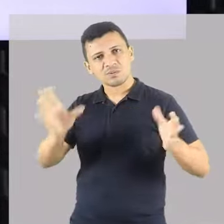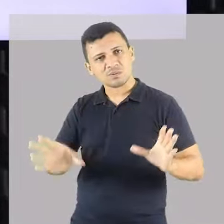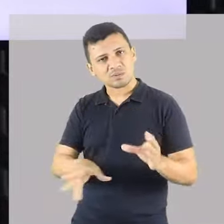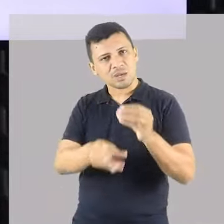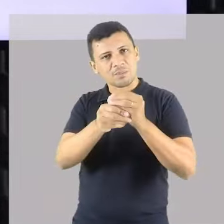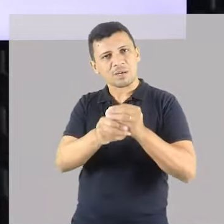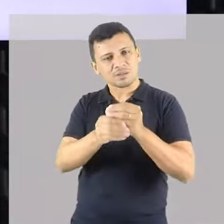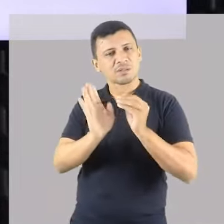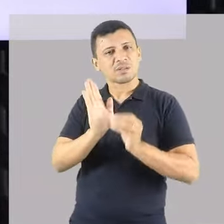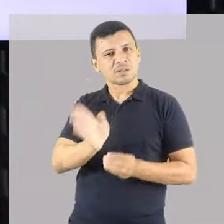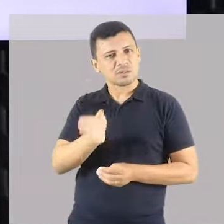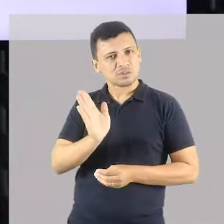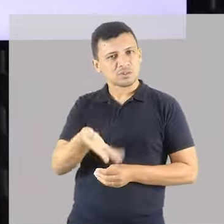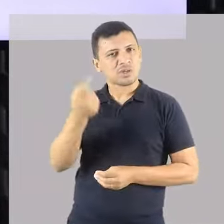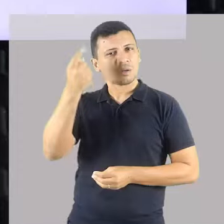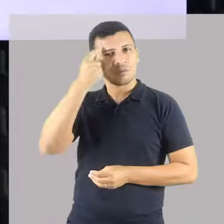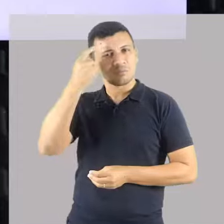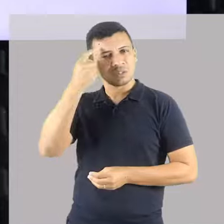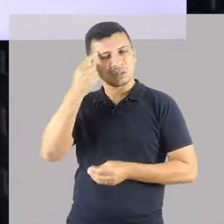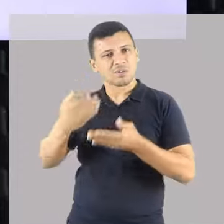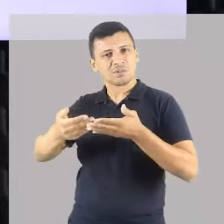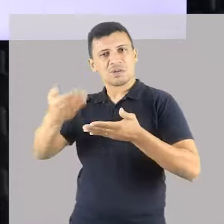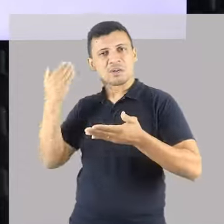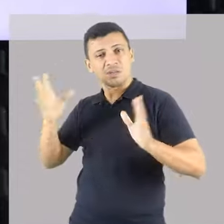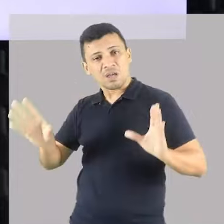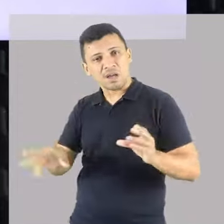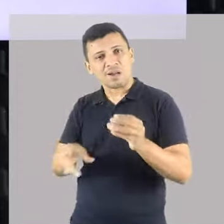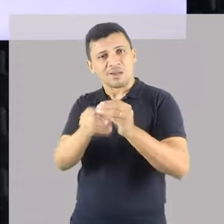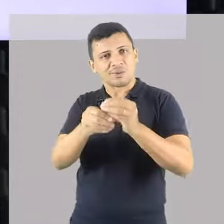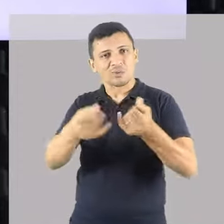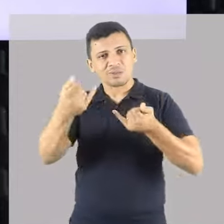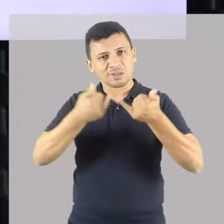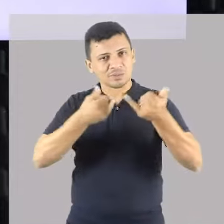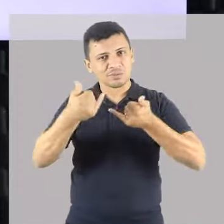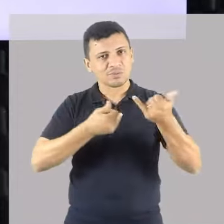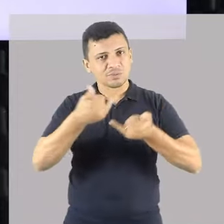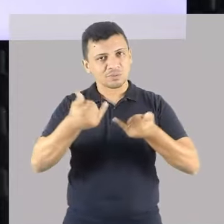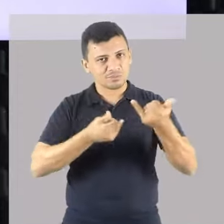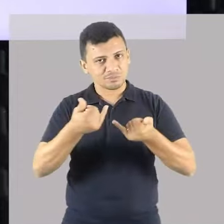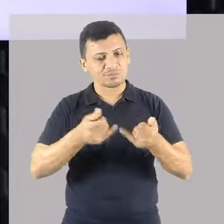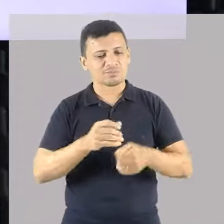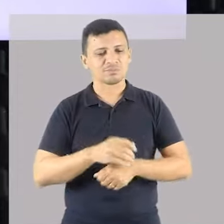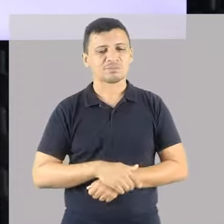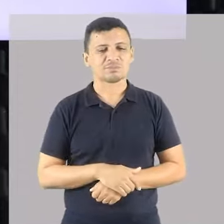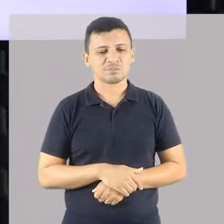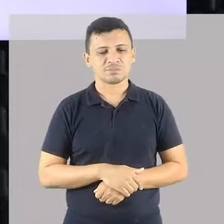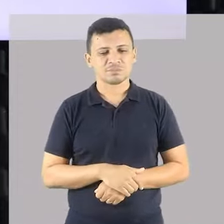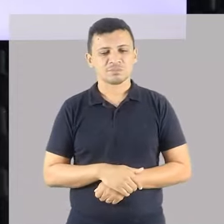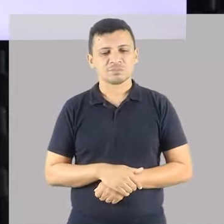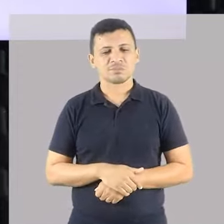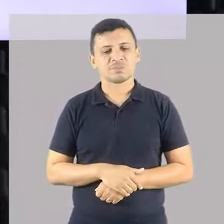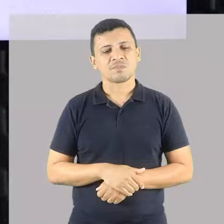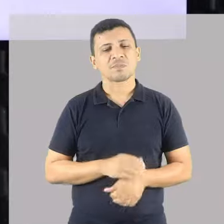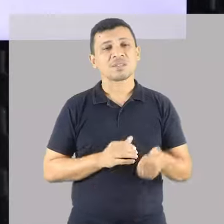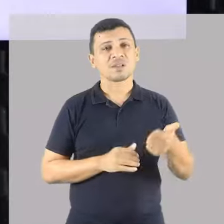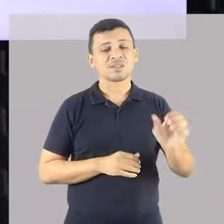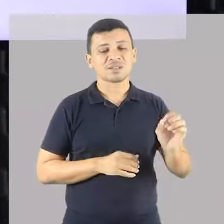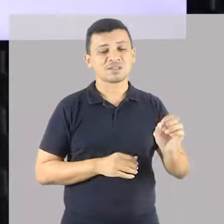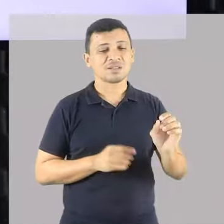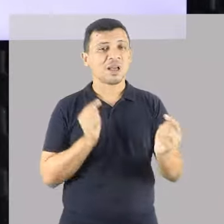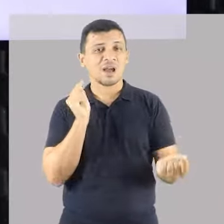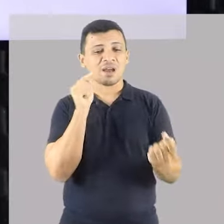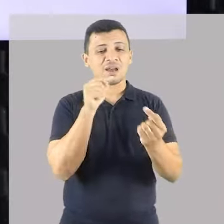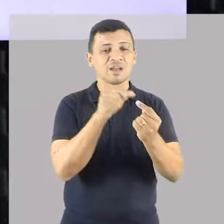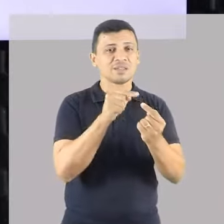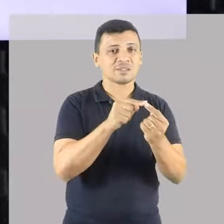previsíveis né então eu agrego mais informações isso tem a ver com o grau da informatividade tá a intencionalidade